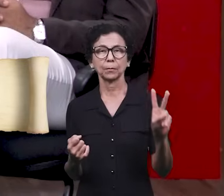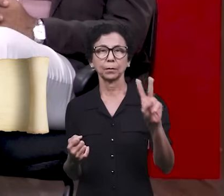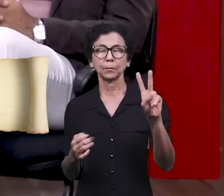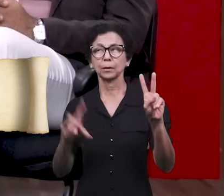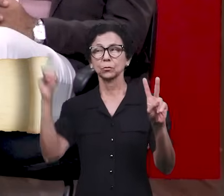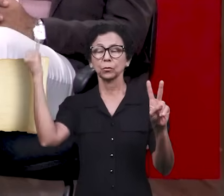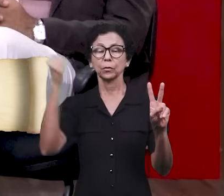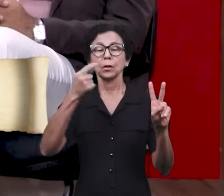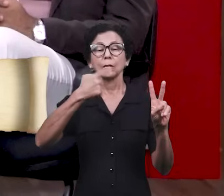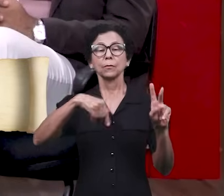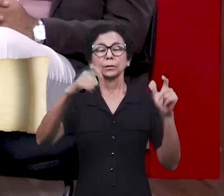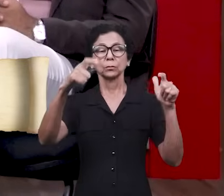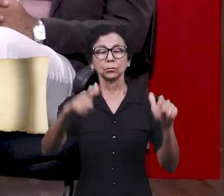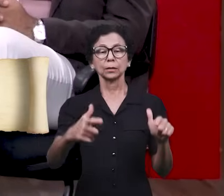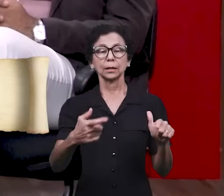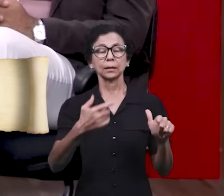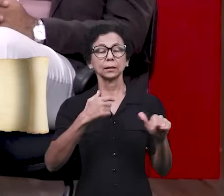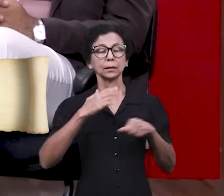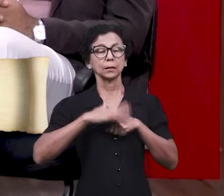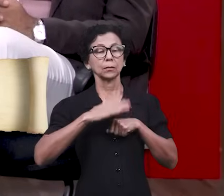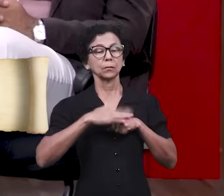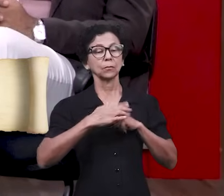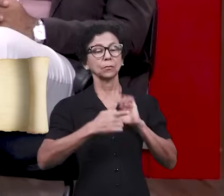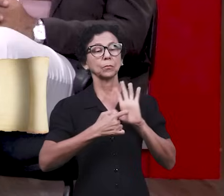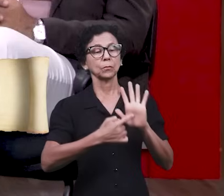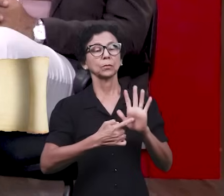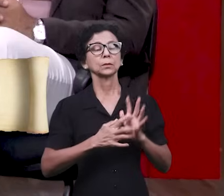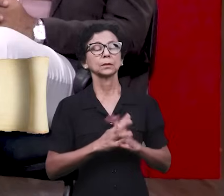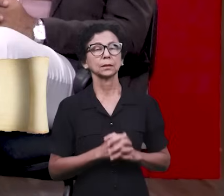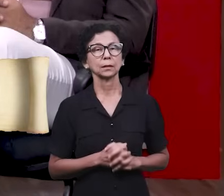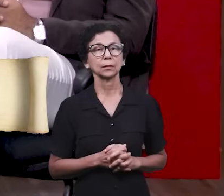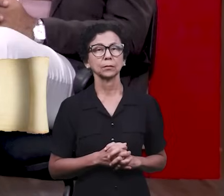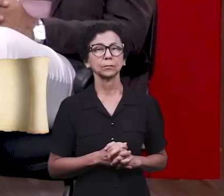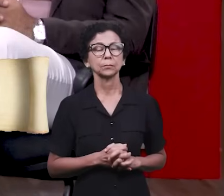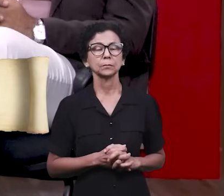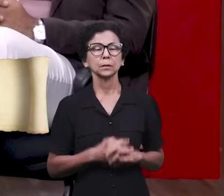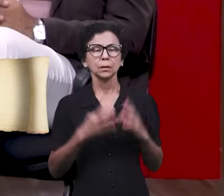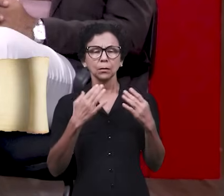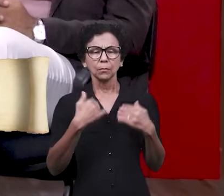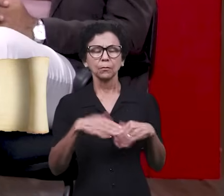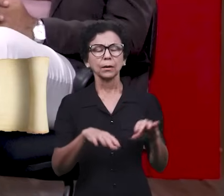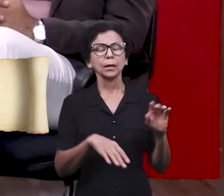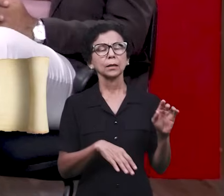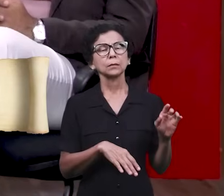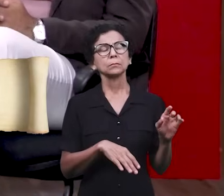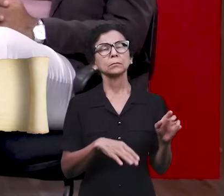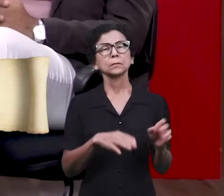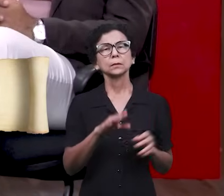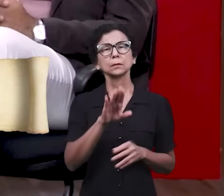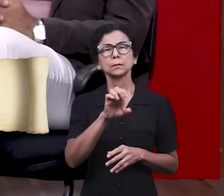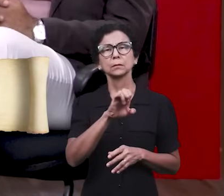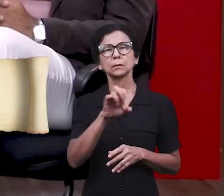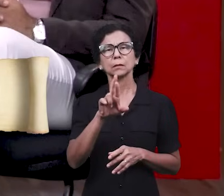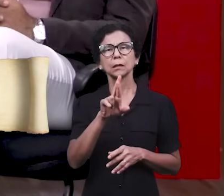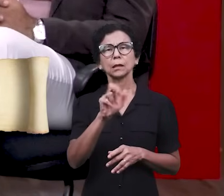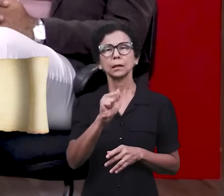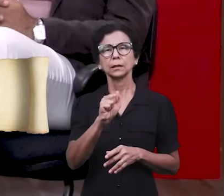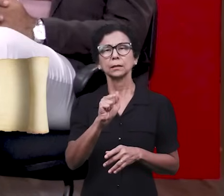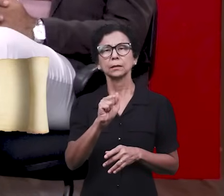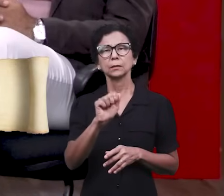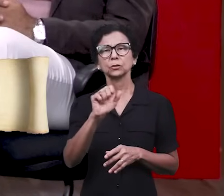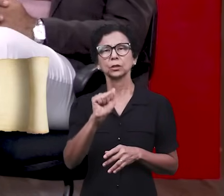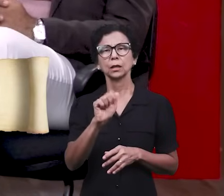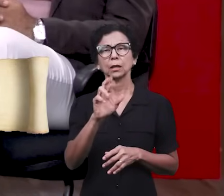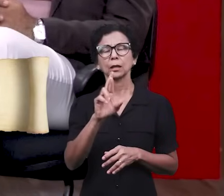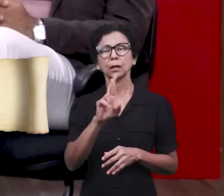que ele fosse à eira de Araúna. Ora, Araúna era um príncipe jebuseu, quer dizer, tinha a presença